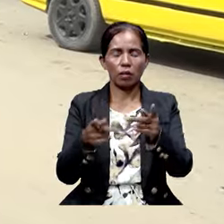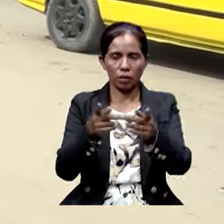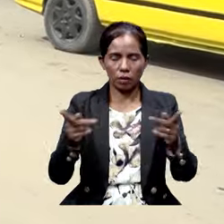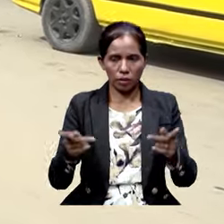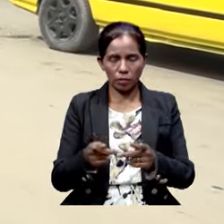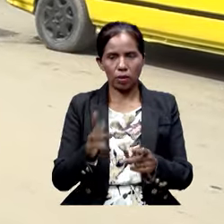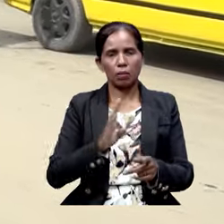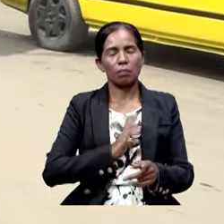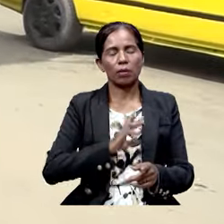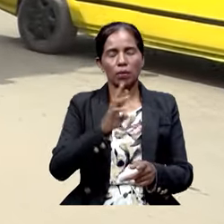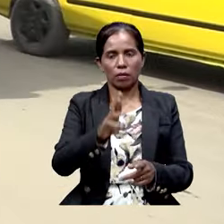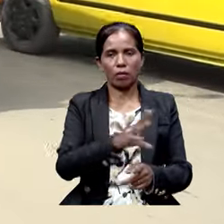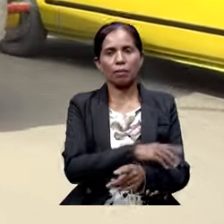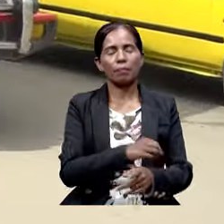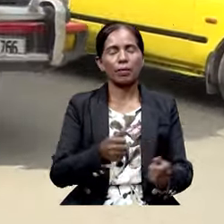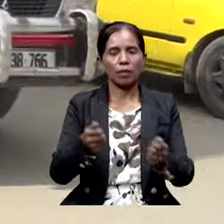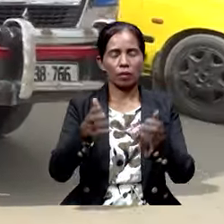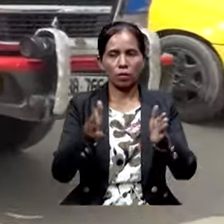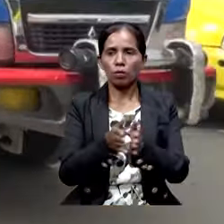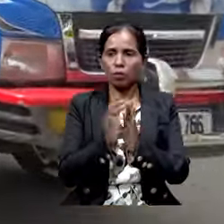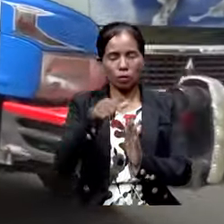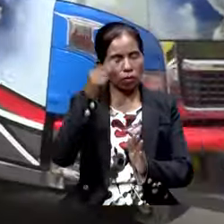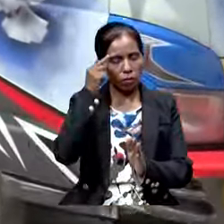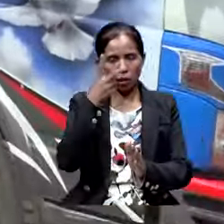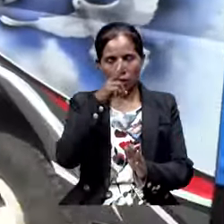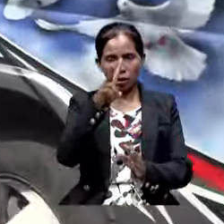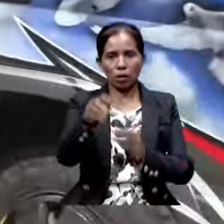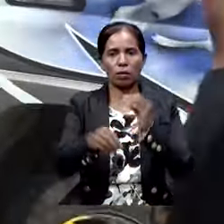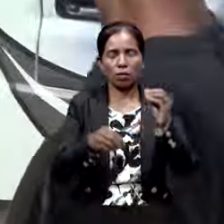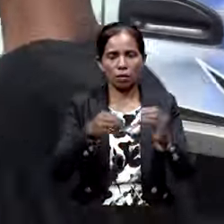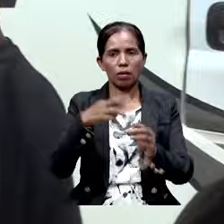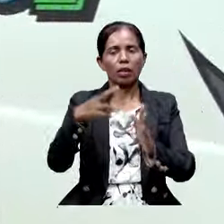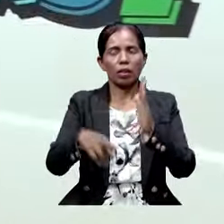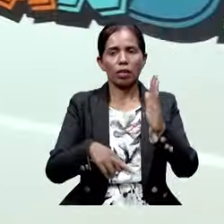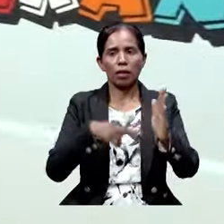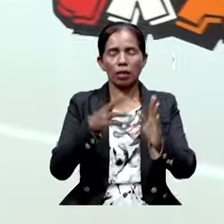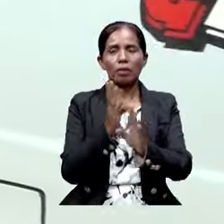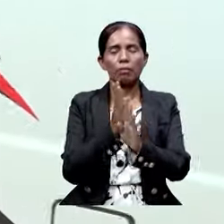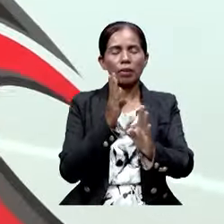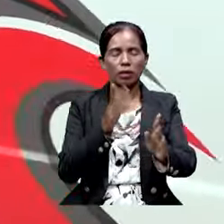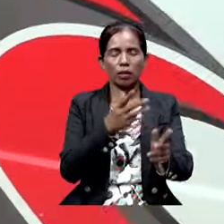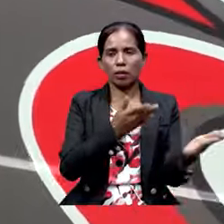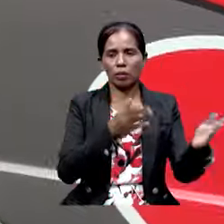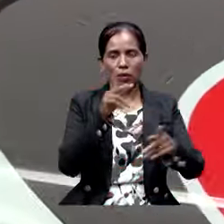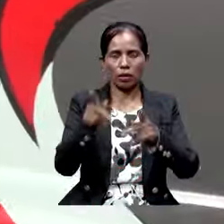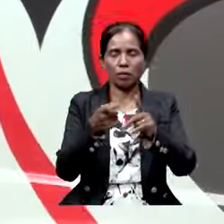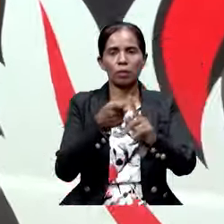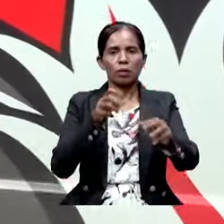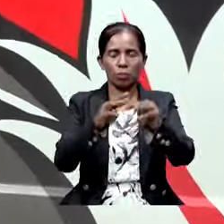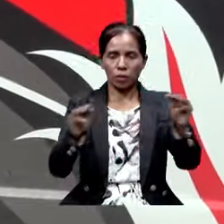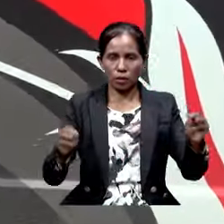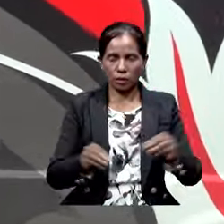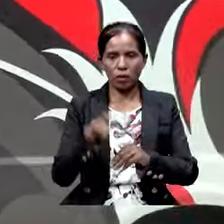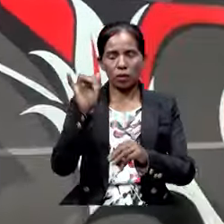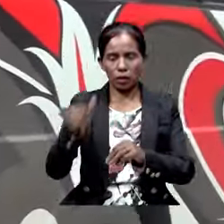estacionamento becora. Não é motorista se rehusso o governo a tuhalo controlo máximo, onde regula bisira nebe tula passageiro se se município, tem